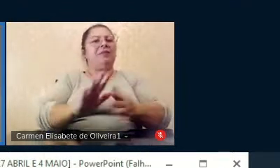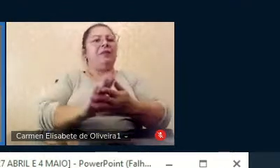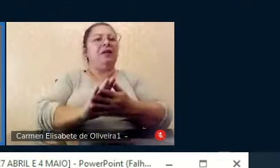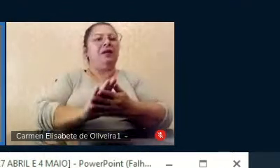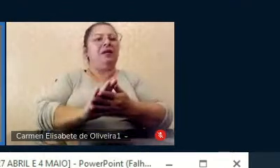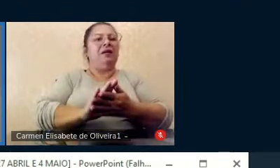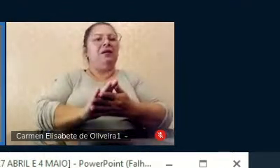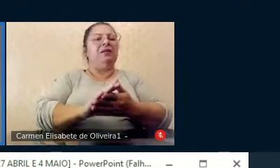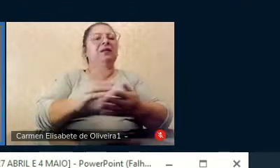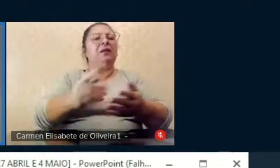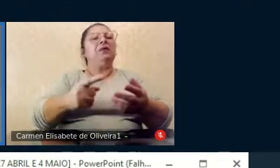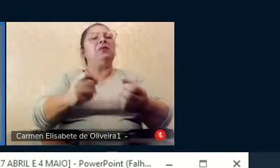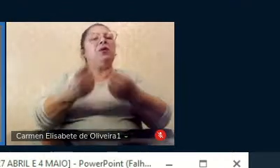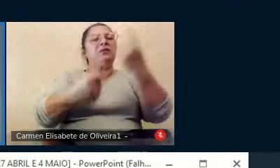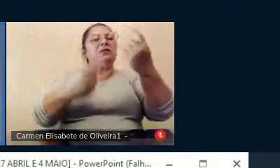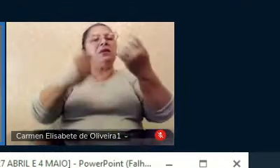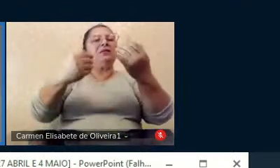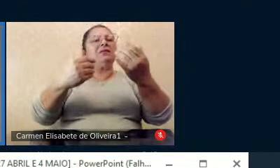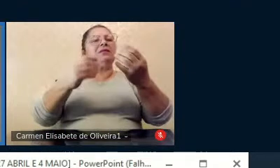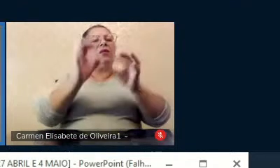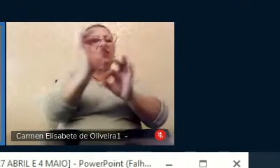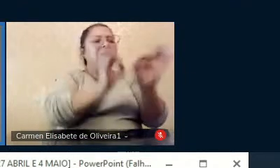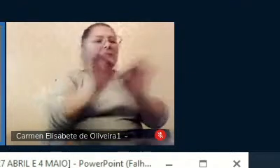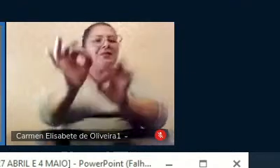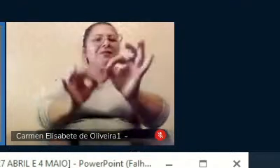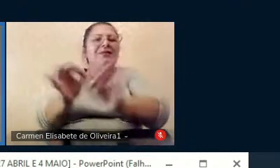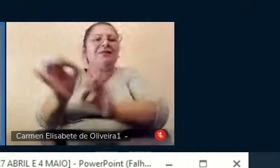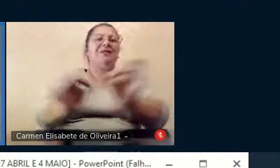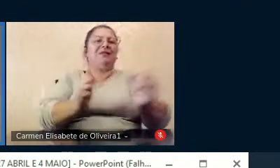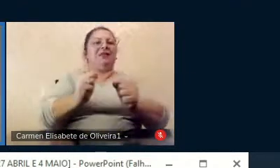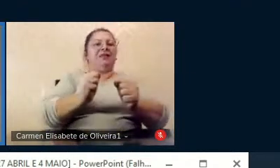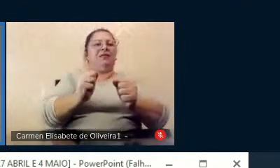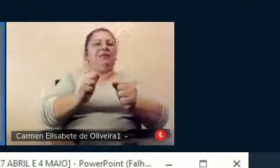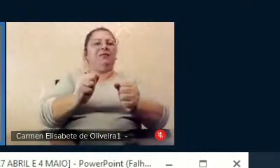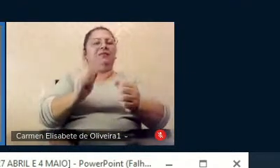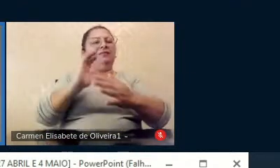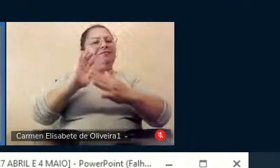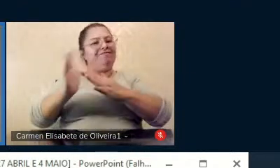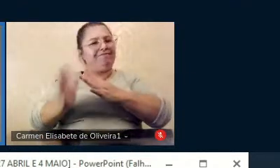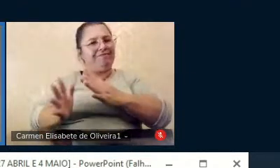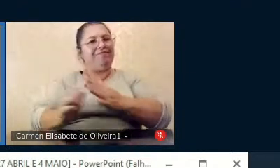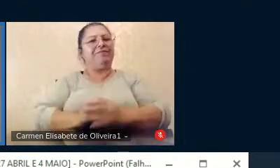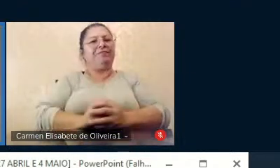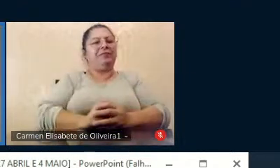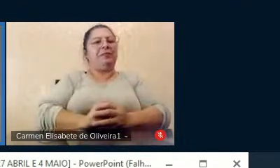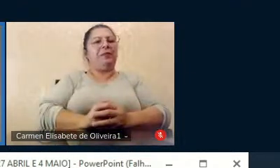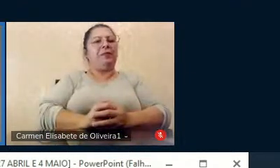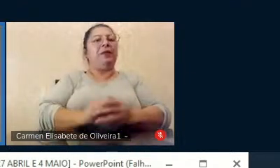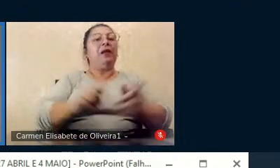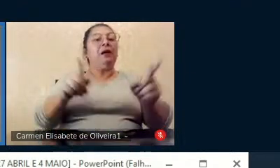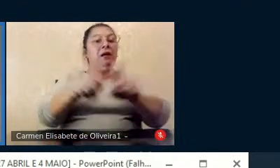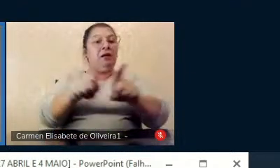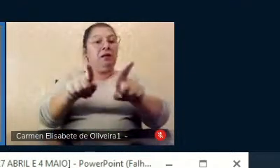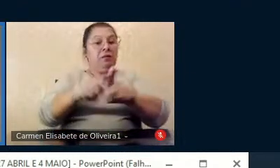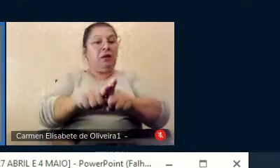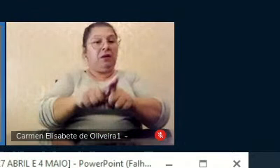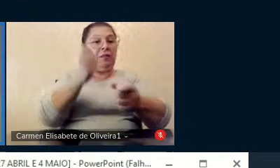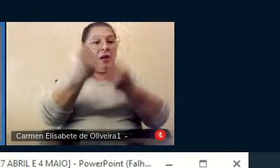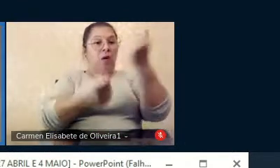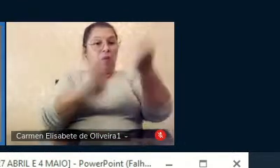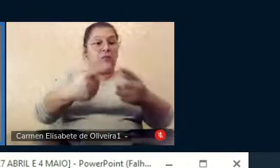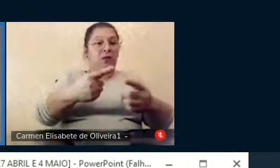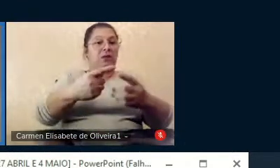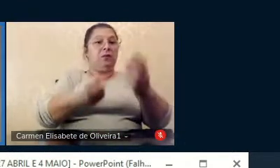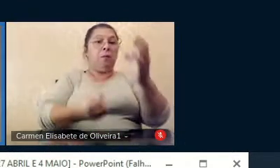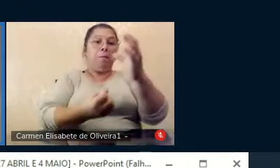todos elementos estéticos que fazem parte da língua de sinais. Vamos ver também algumas produções de